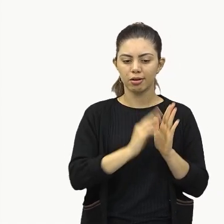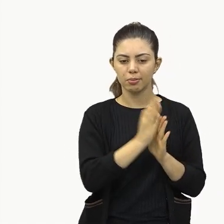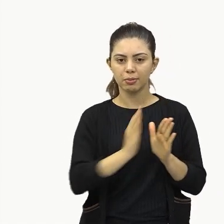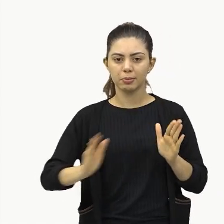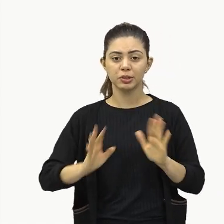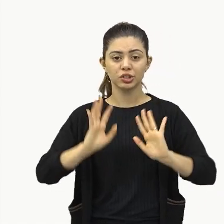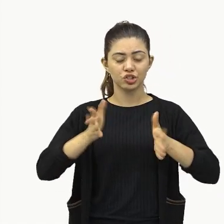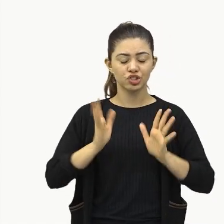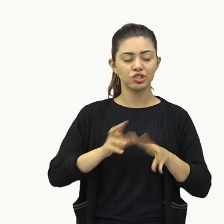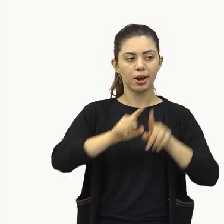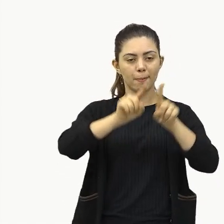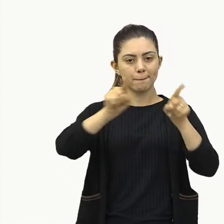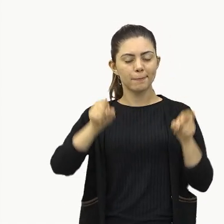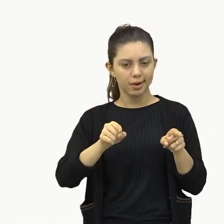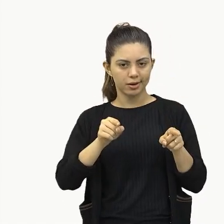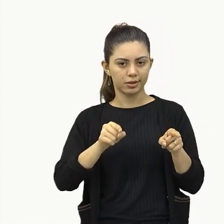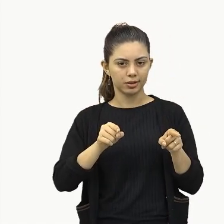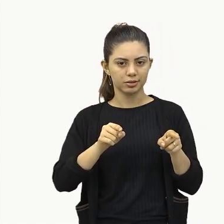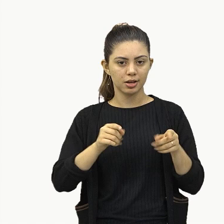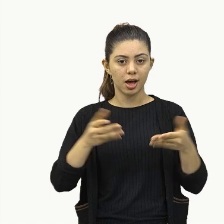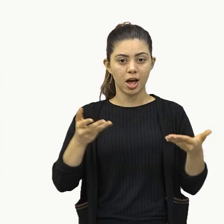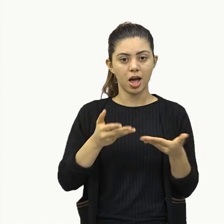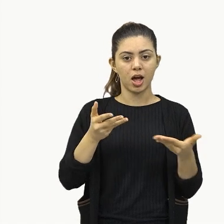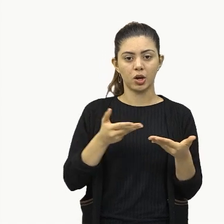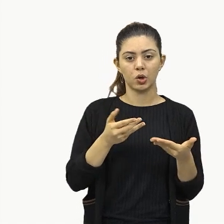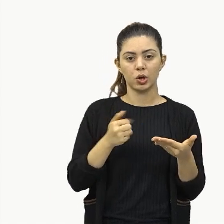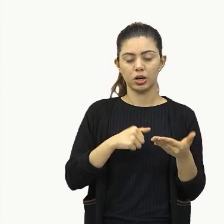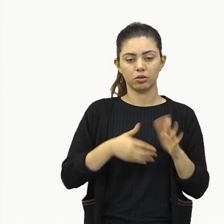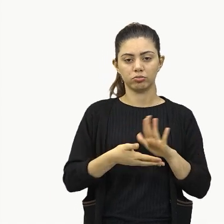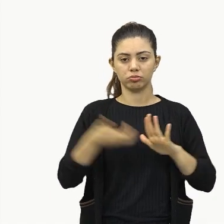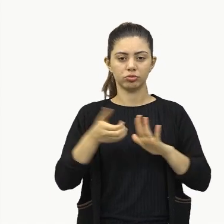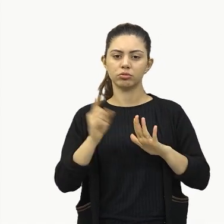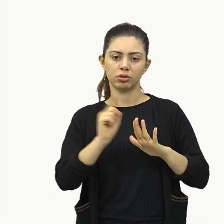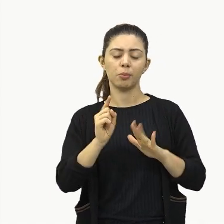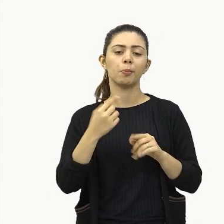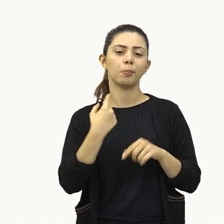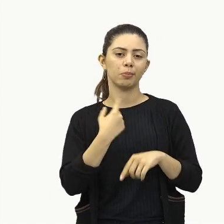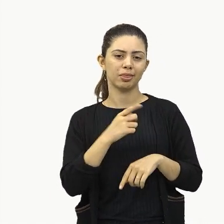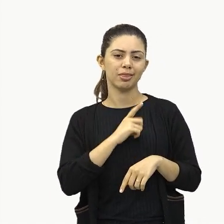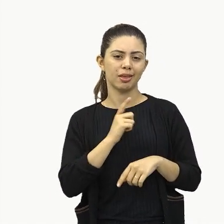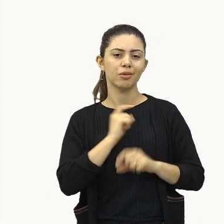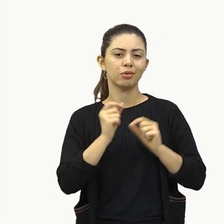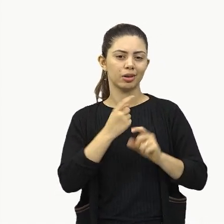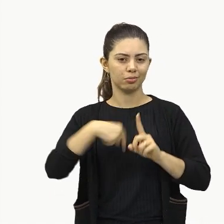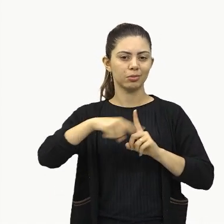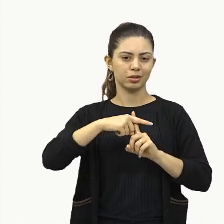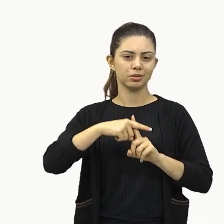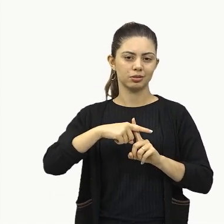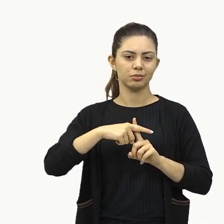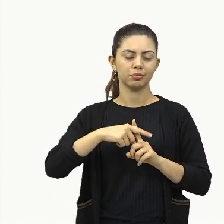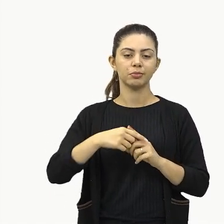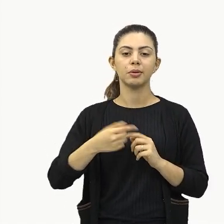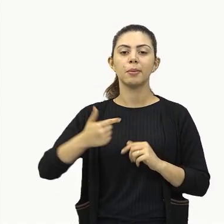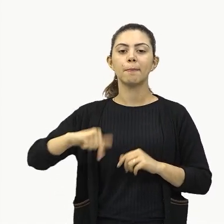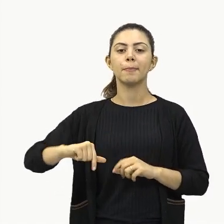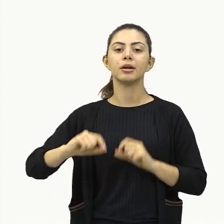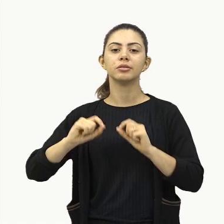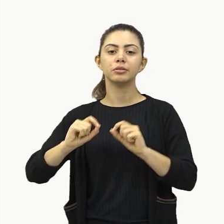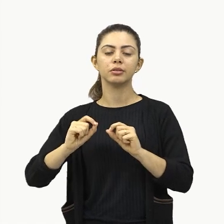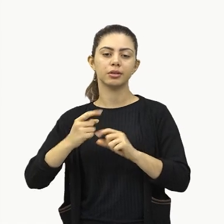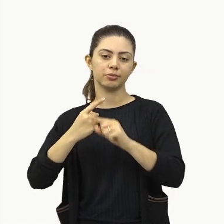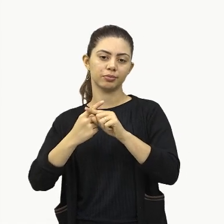o parêntese, ainda não vou eliminar porque tem uma adição ainda a ser realizada e multiplicado por